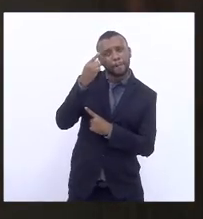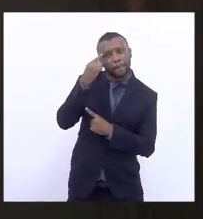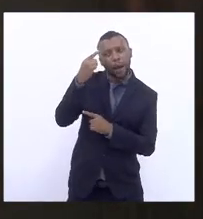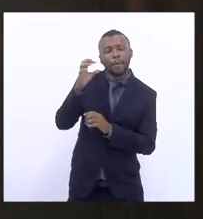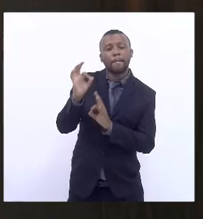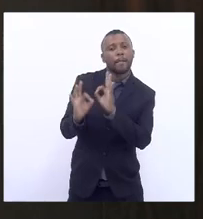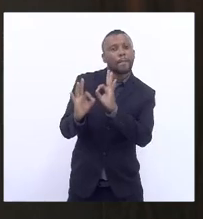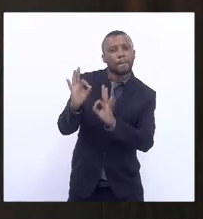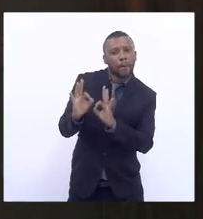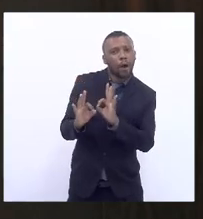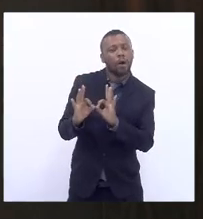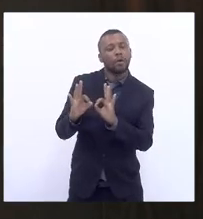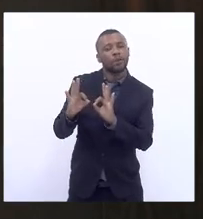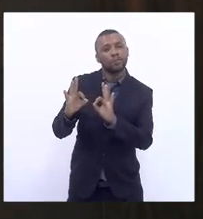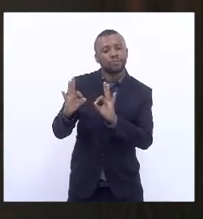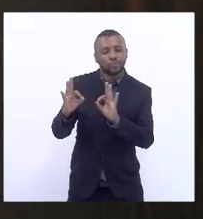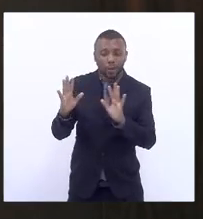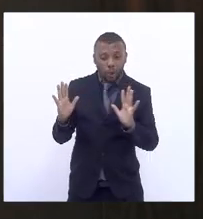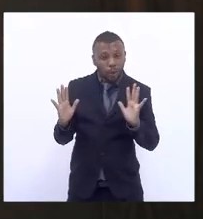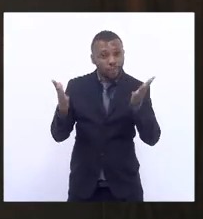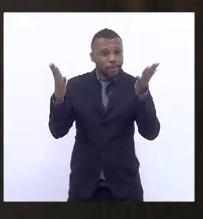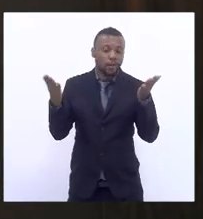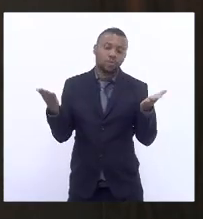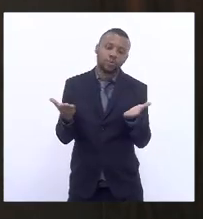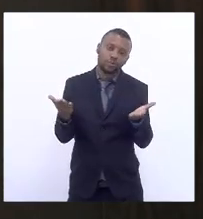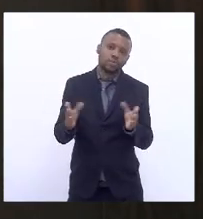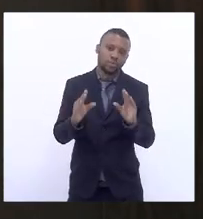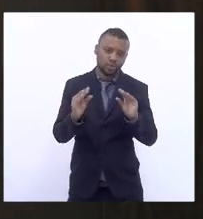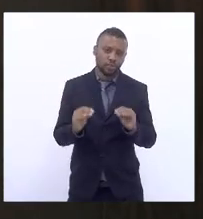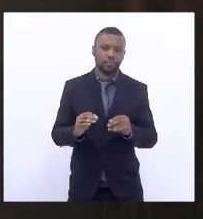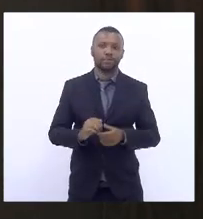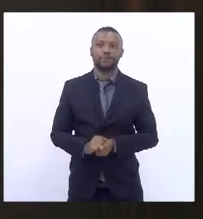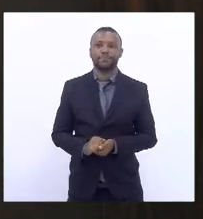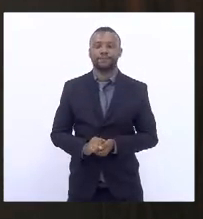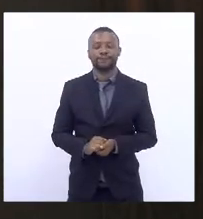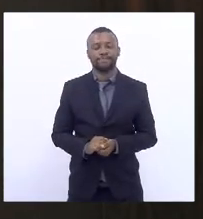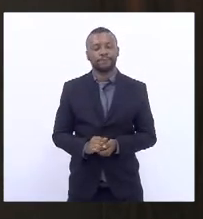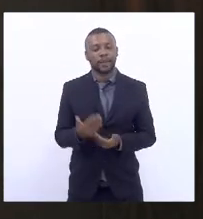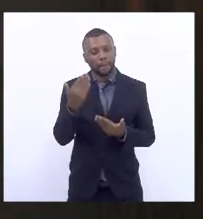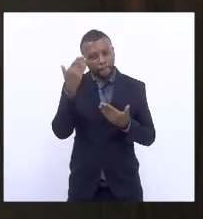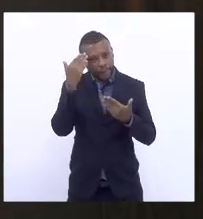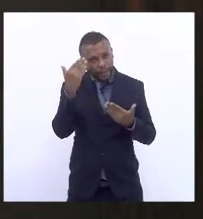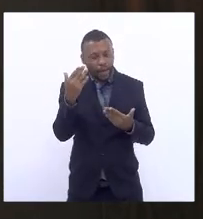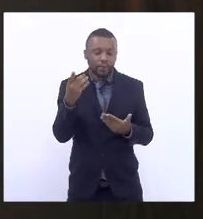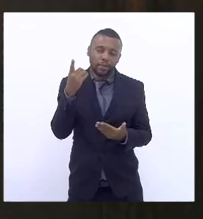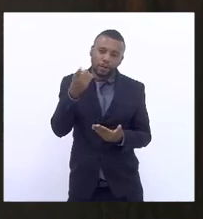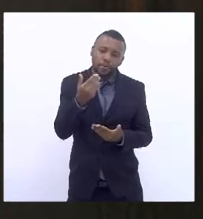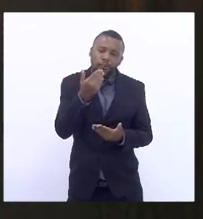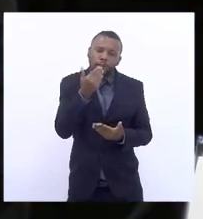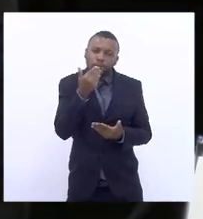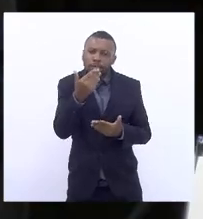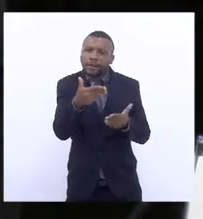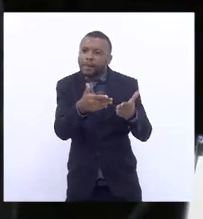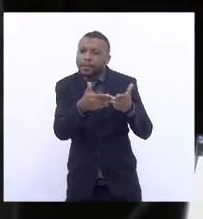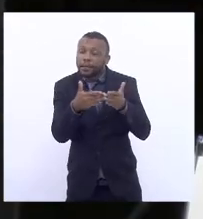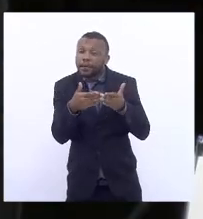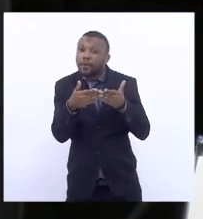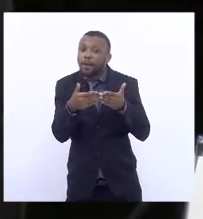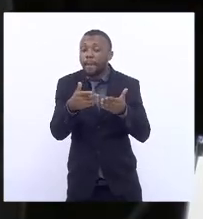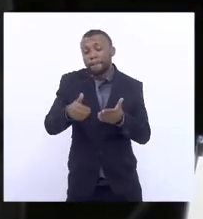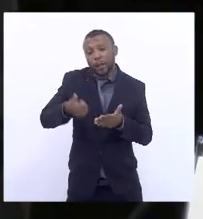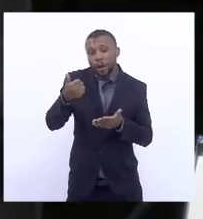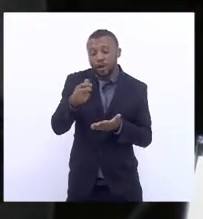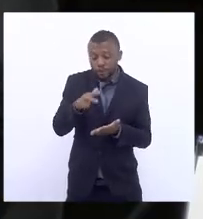sessão na noite de hoje. Por favor. Obrigado, deputado. Eu vou pedir licença, eu prefiro falar de pé, então